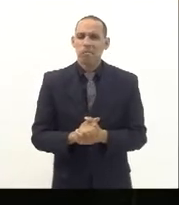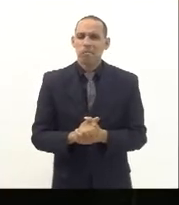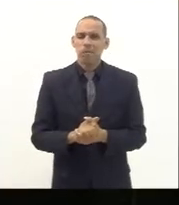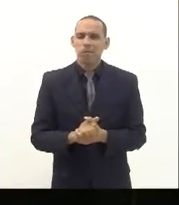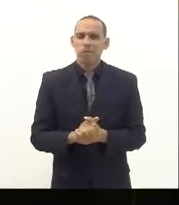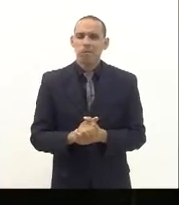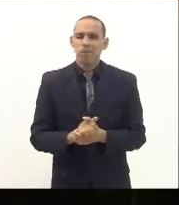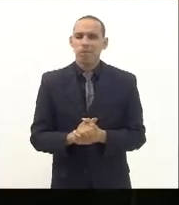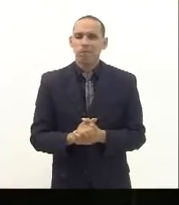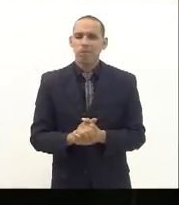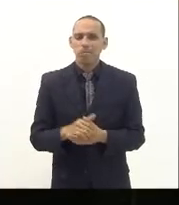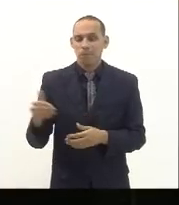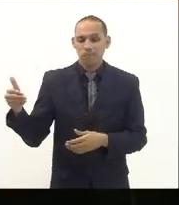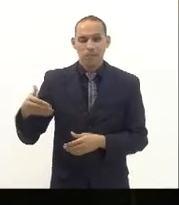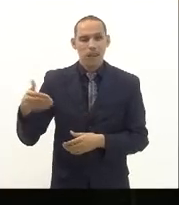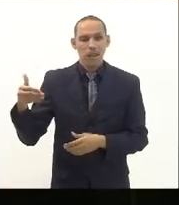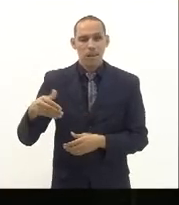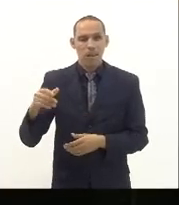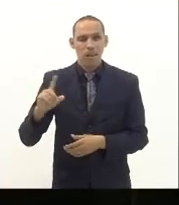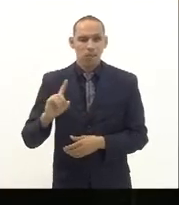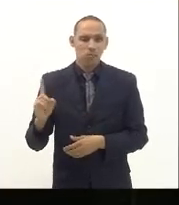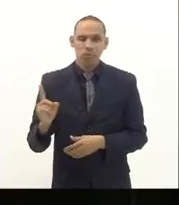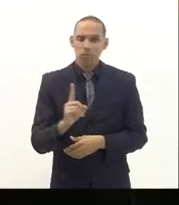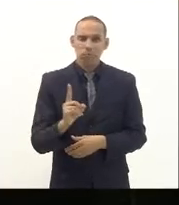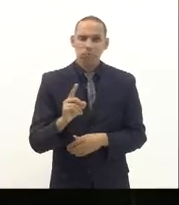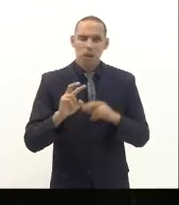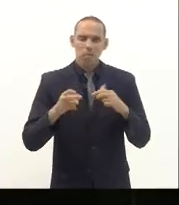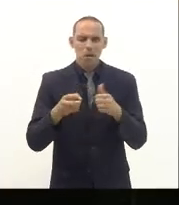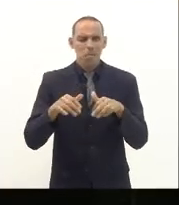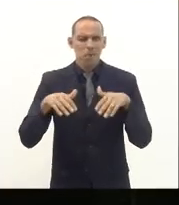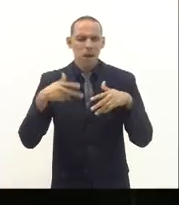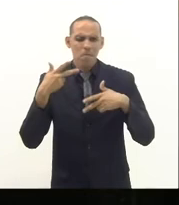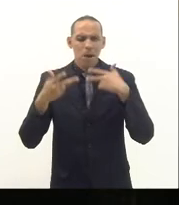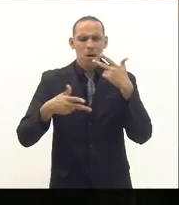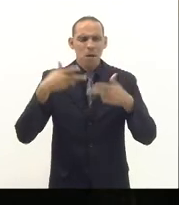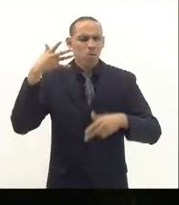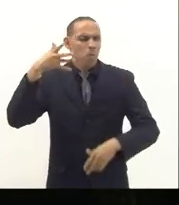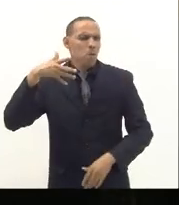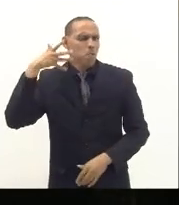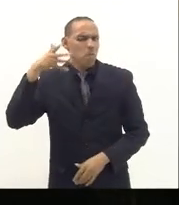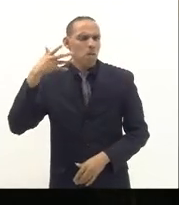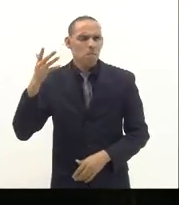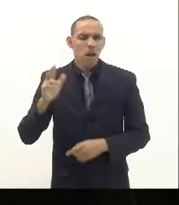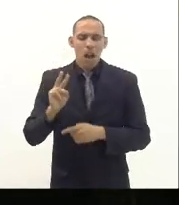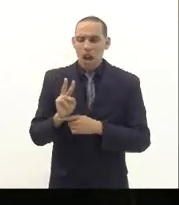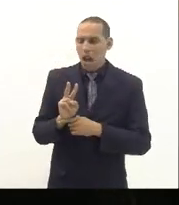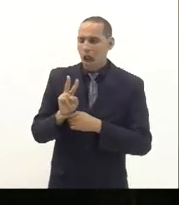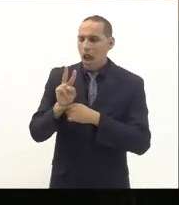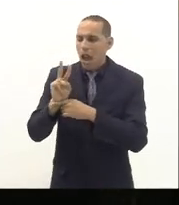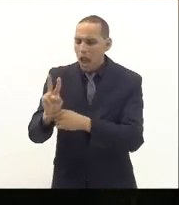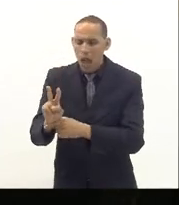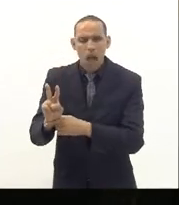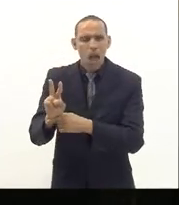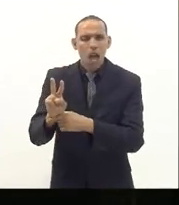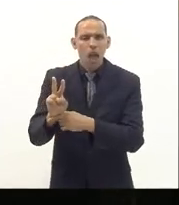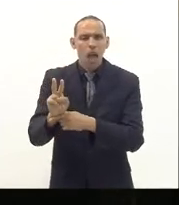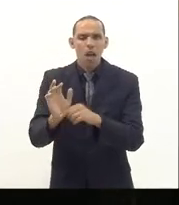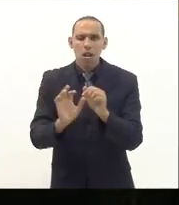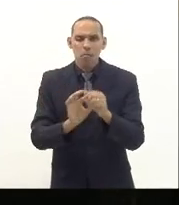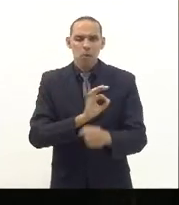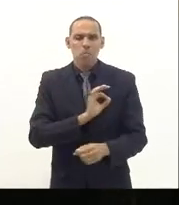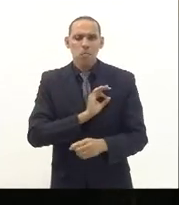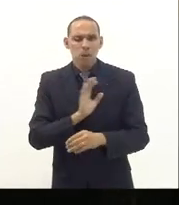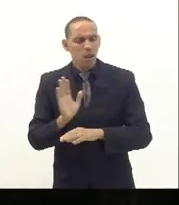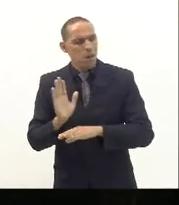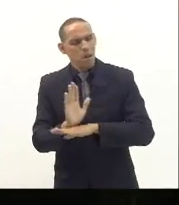só vem aqui usam o plenário para discursar a favor dos agentes de